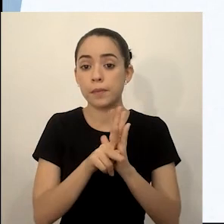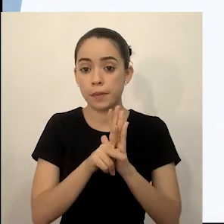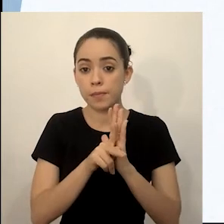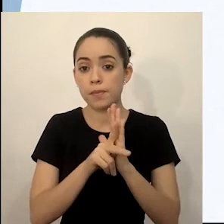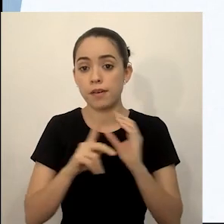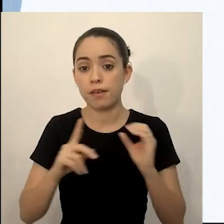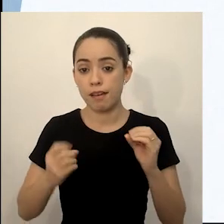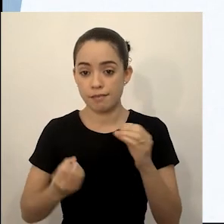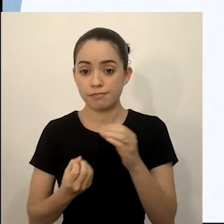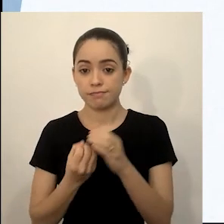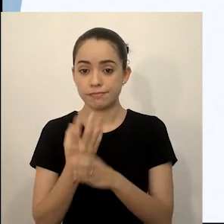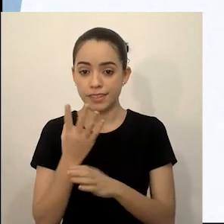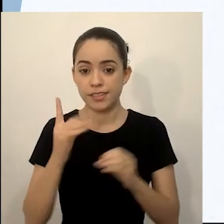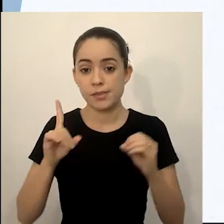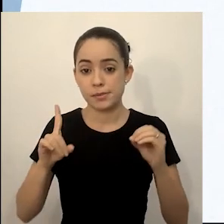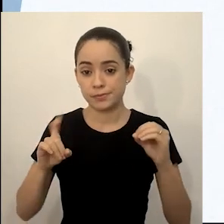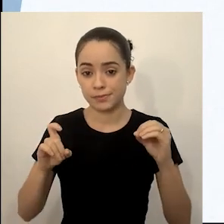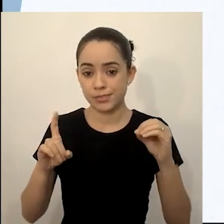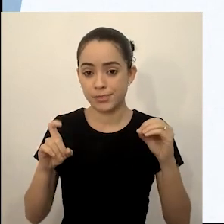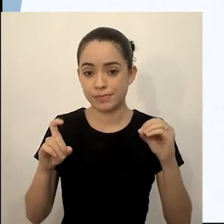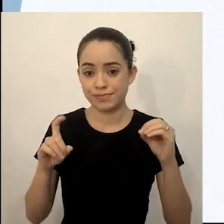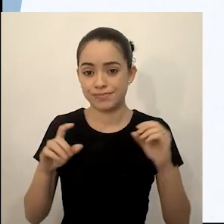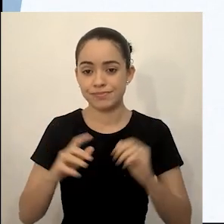e gametogênese.